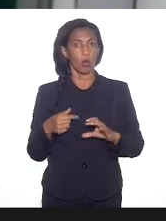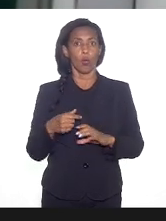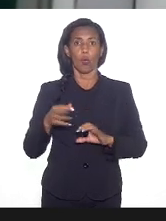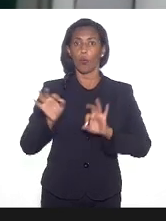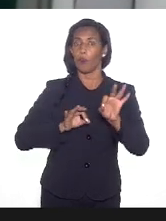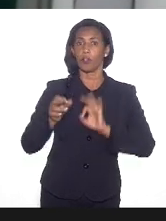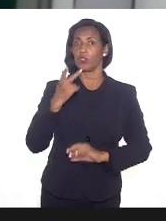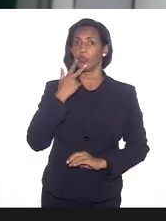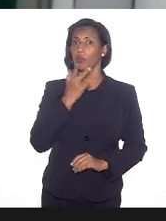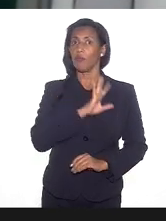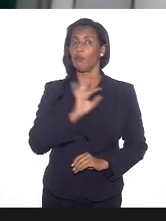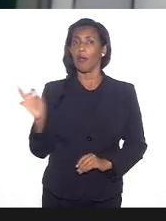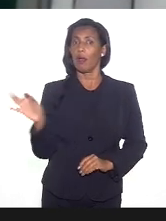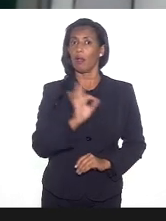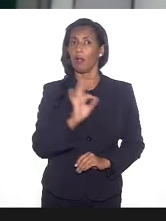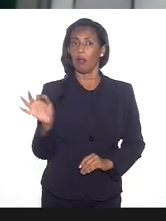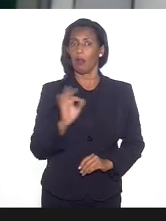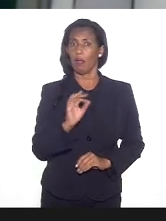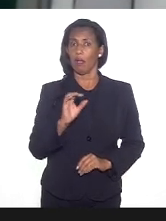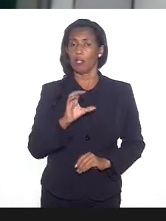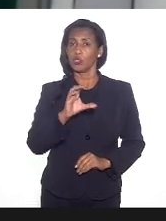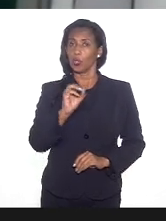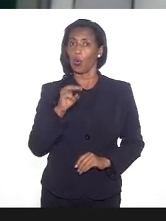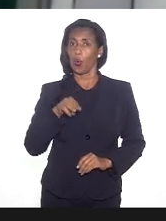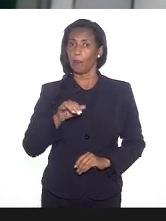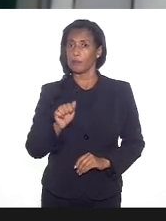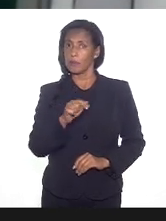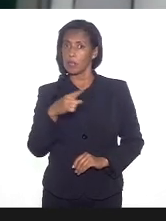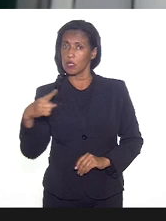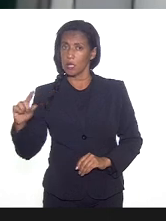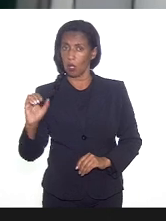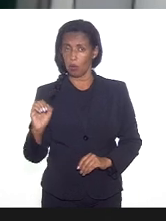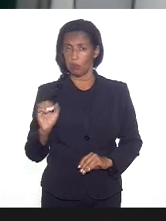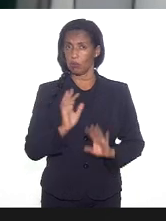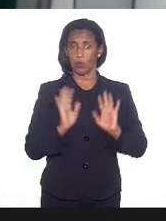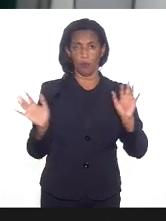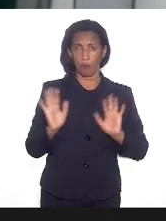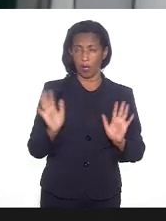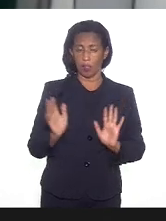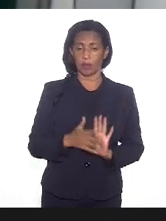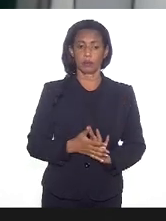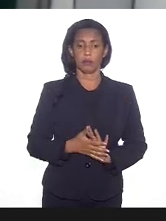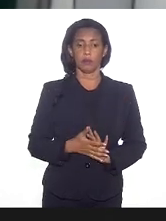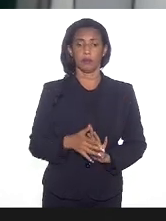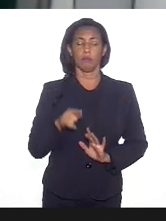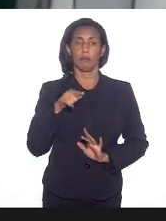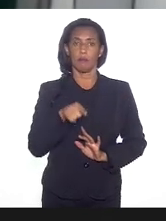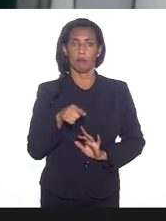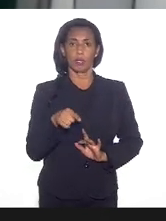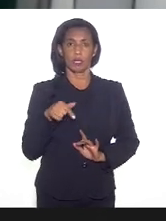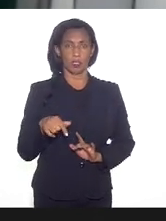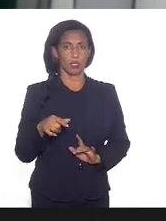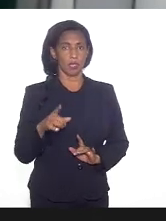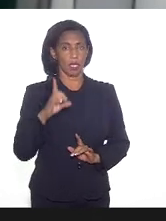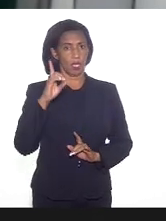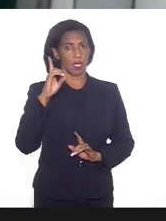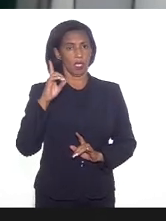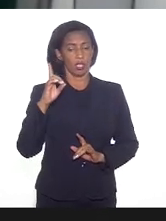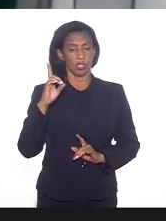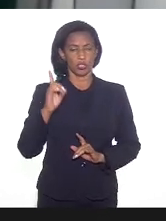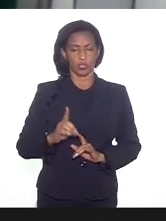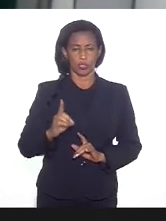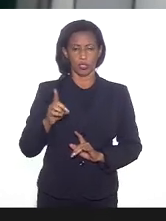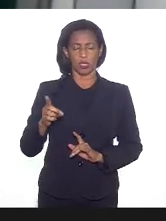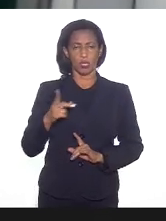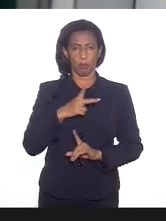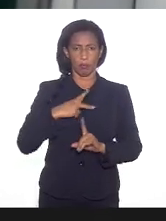fala de cargo em comissão, mas só para lembrar que propõe esta diretoria na estrutura executiva do Rio